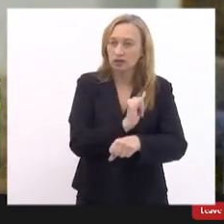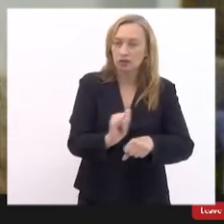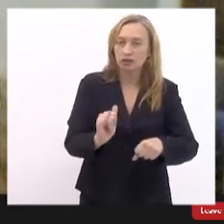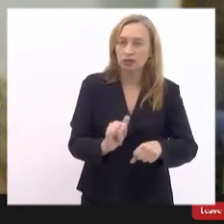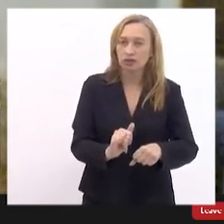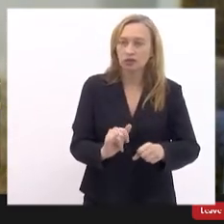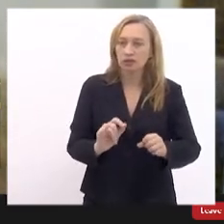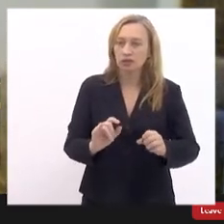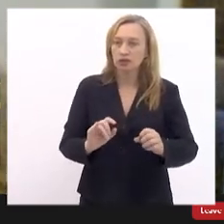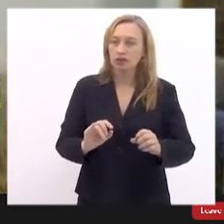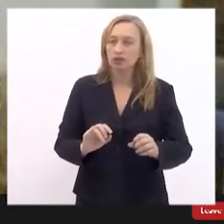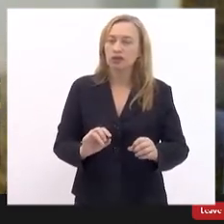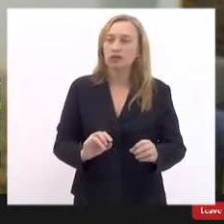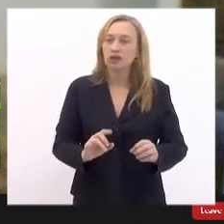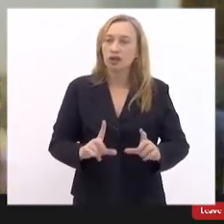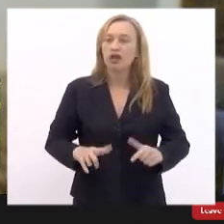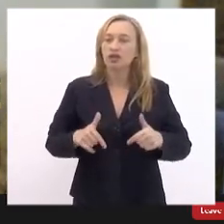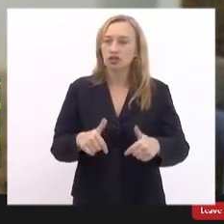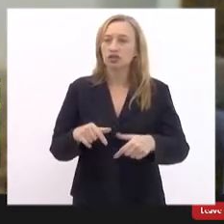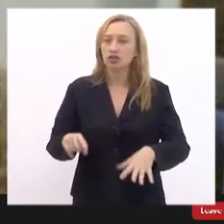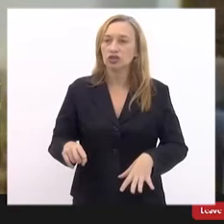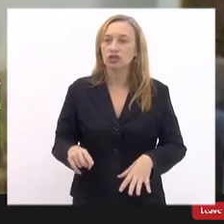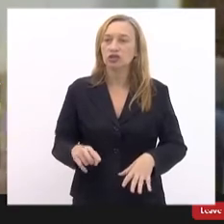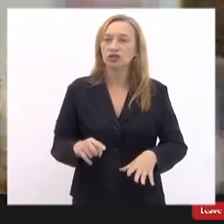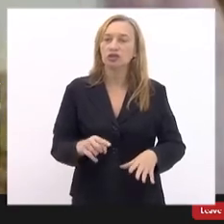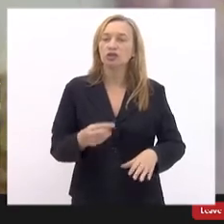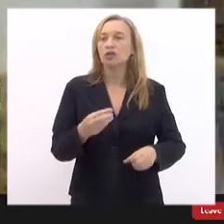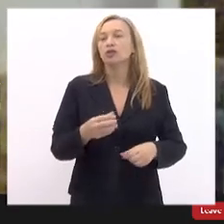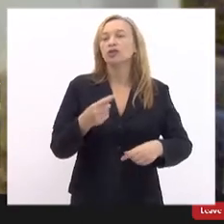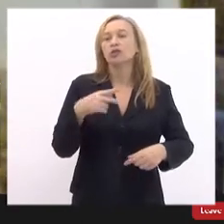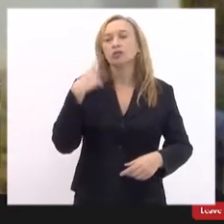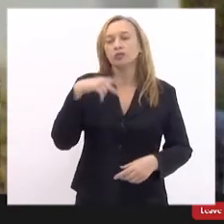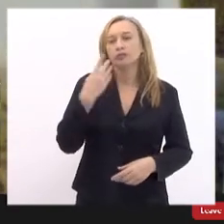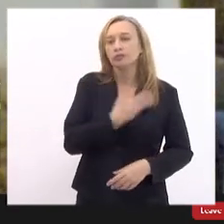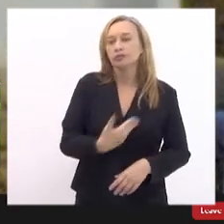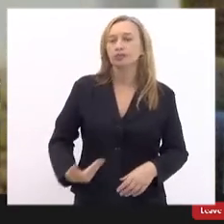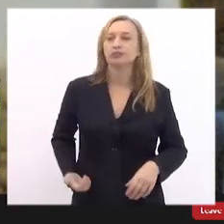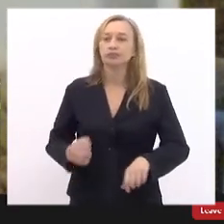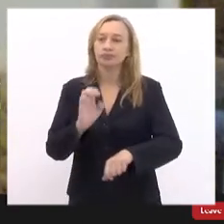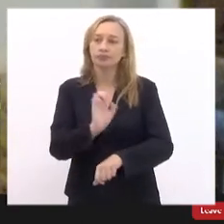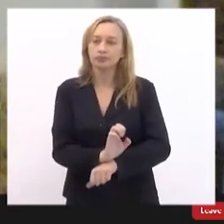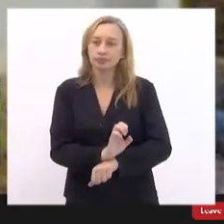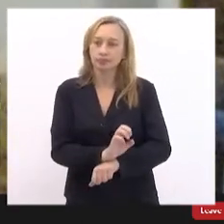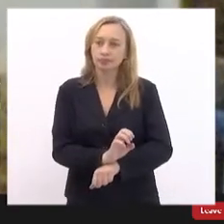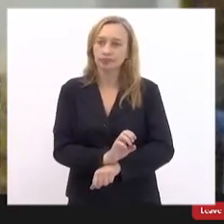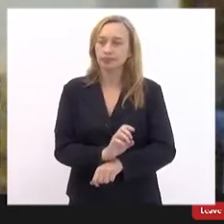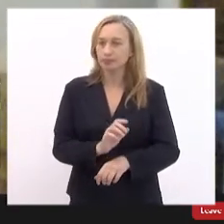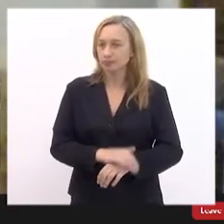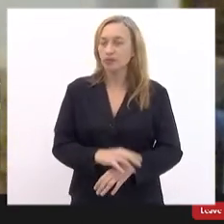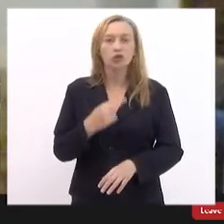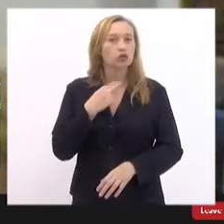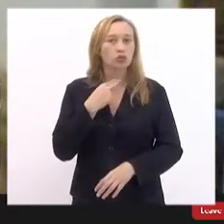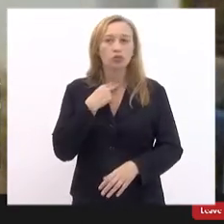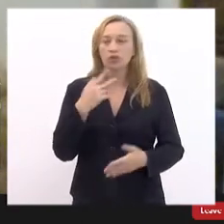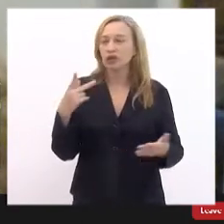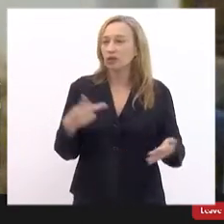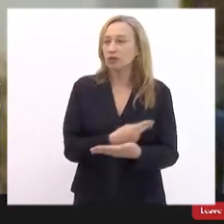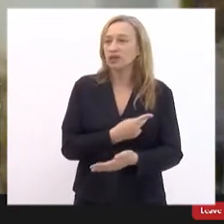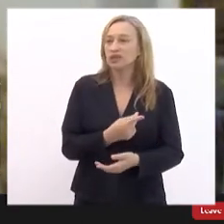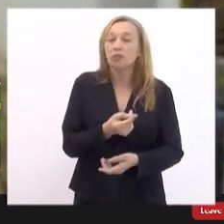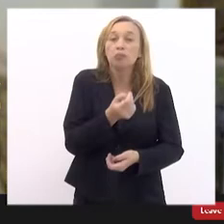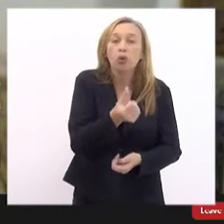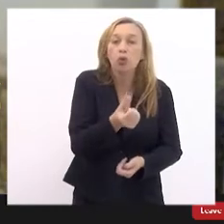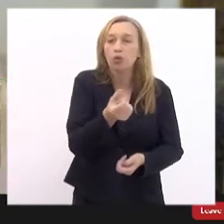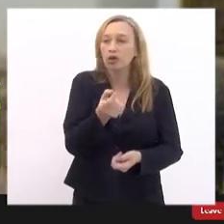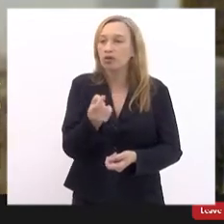alguma forma, essa política pública para o Estado, que ela é intersetorial, ela não pode acontecer pingada,